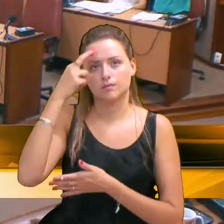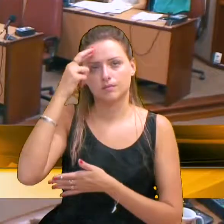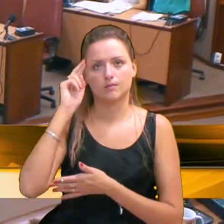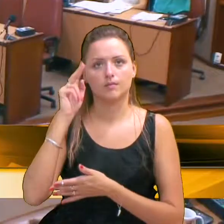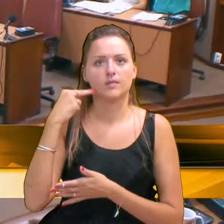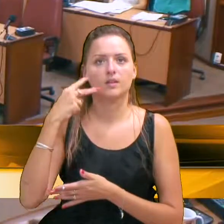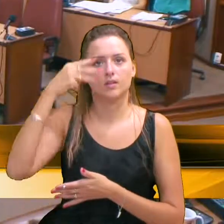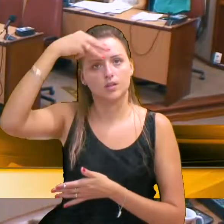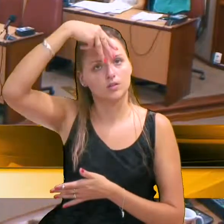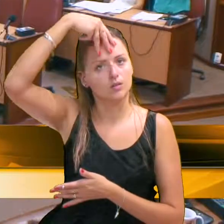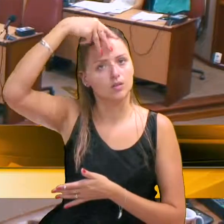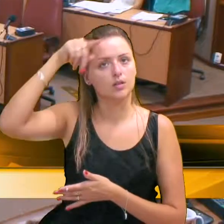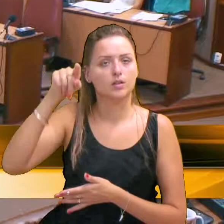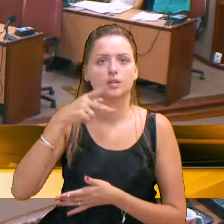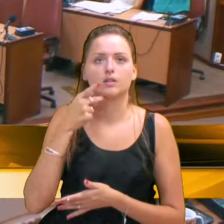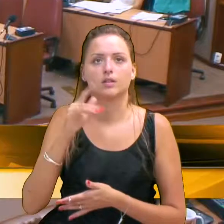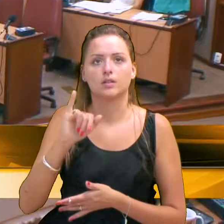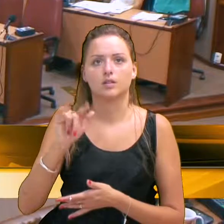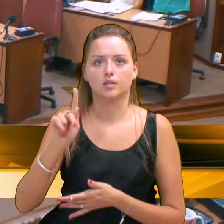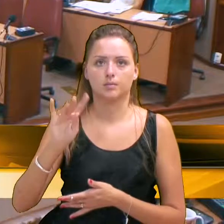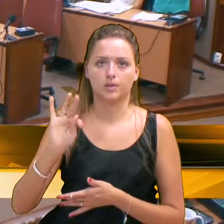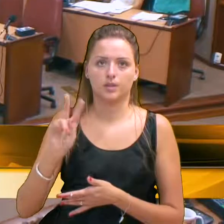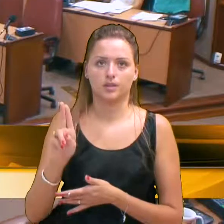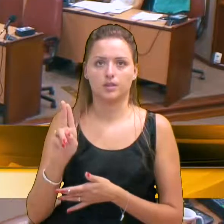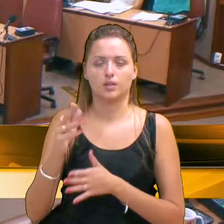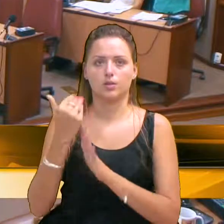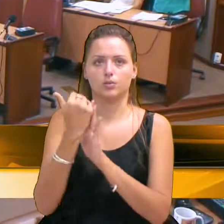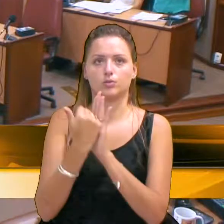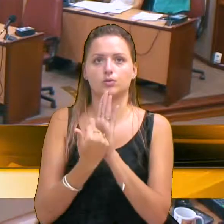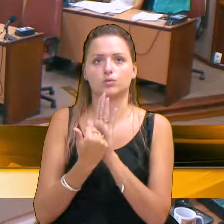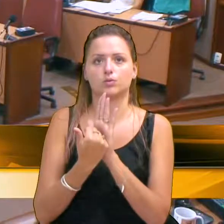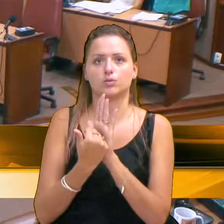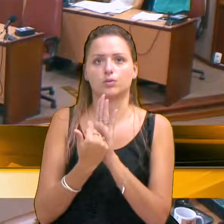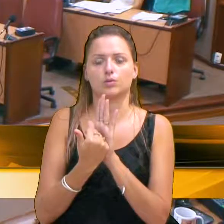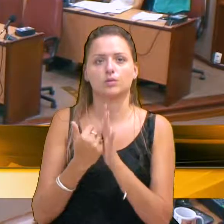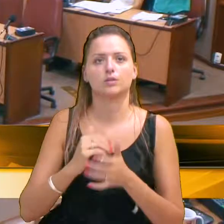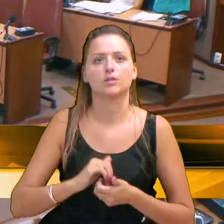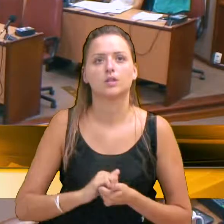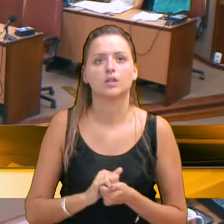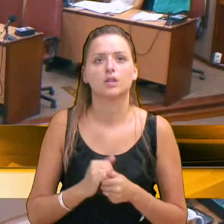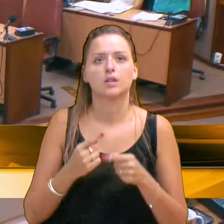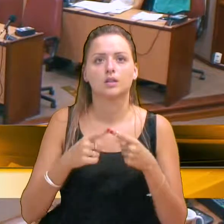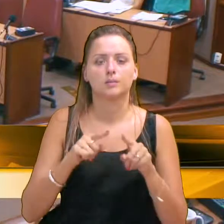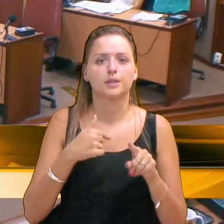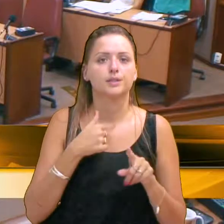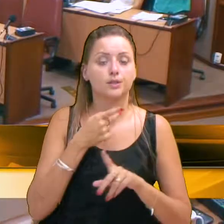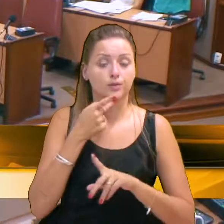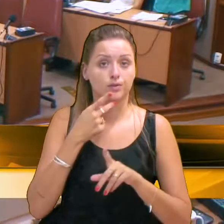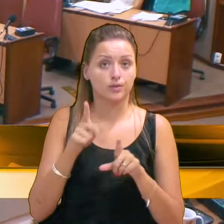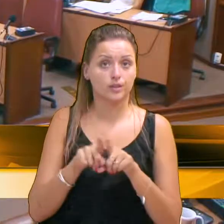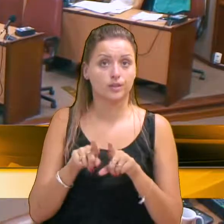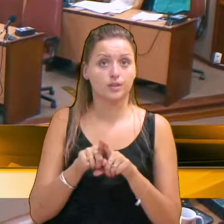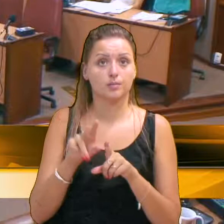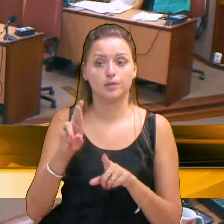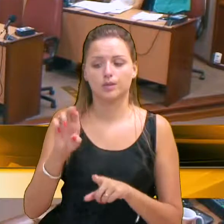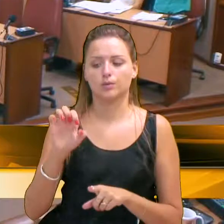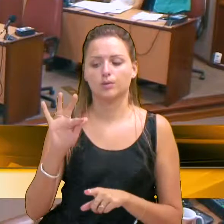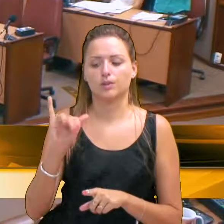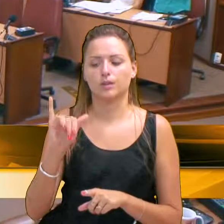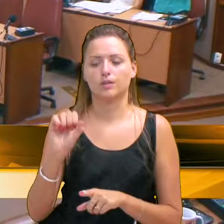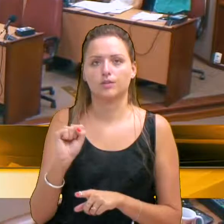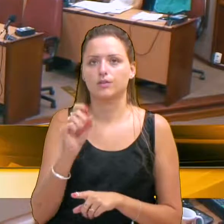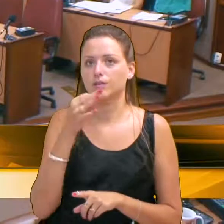Vereador Kiko, o senhor se manifesta a respeito do IPTU, né, de dar desconto em meses sequentes. Mas eu vou além, vereador. O Refis